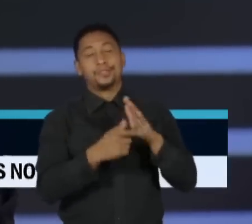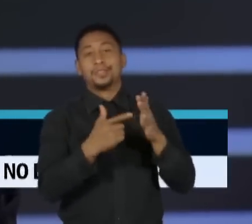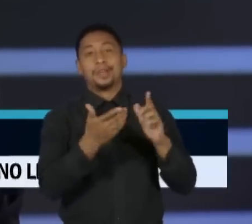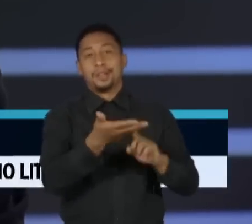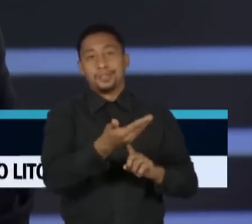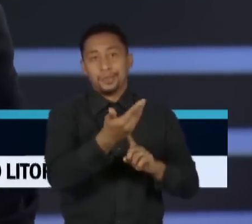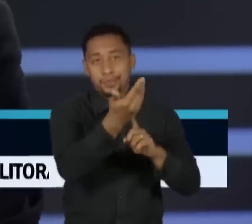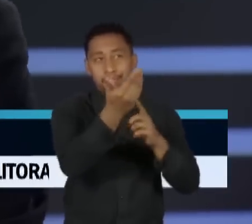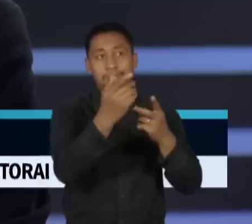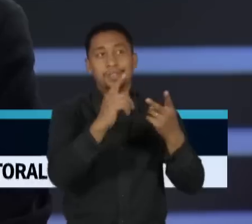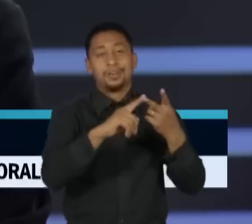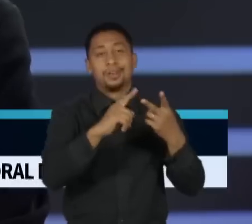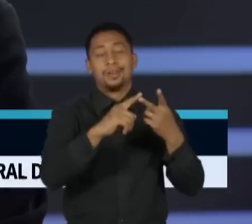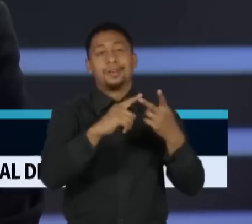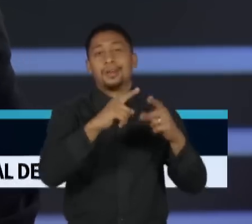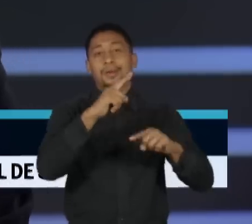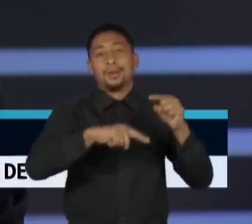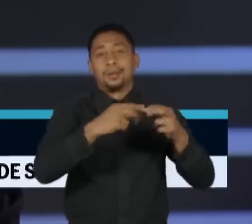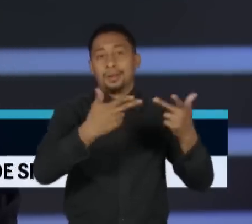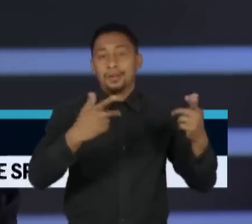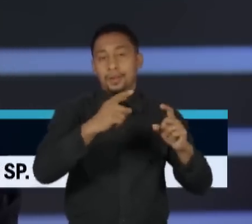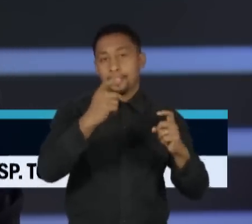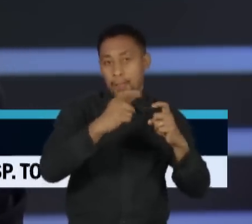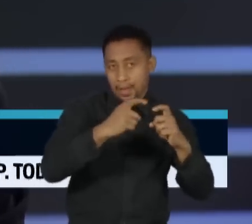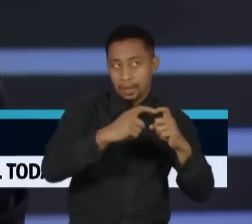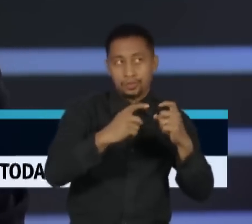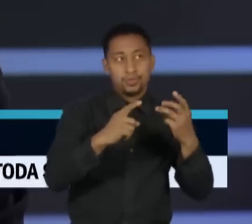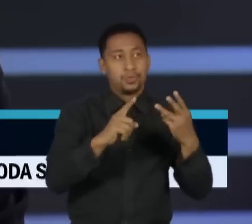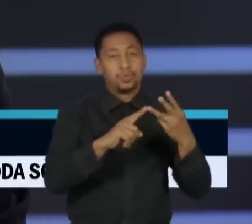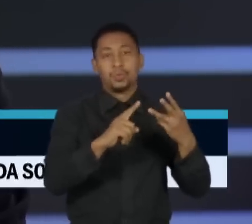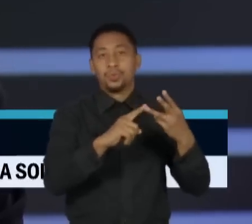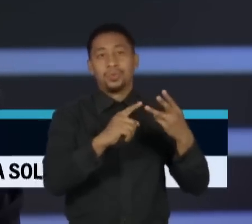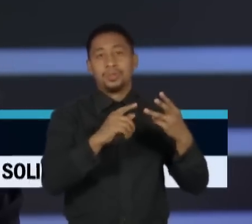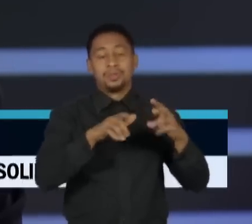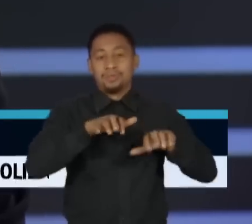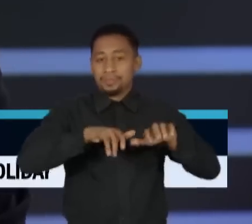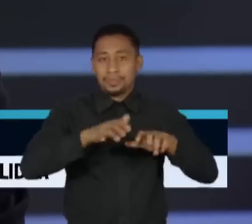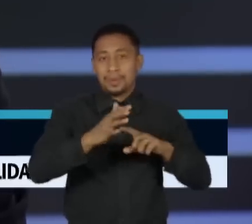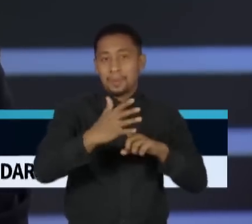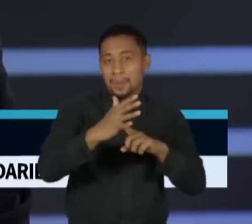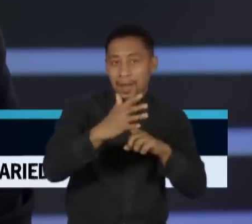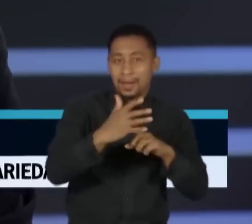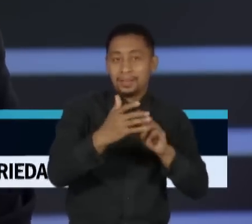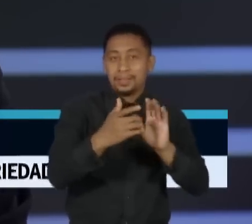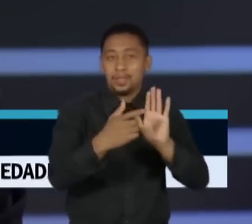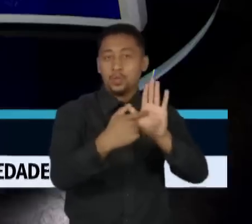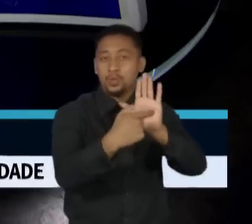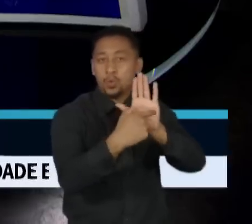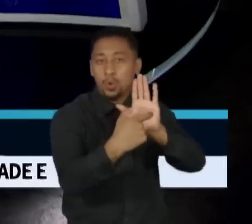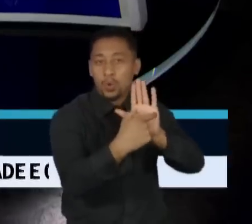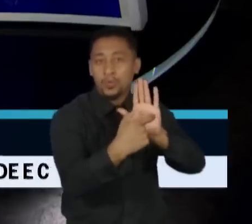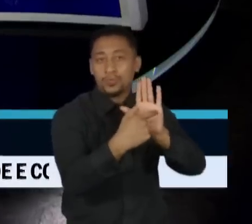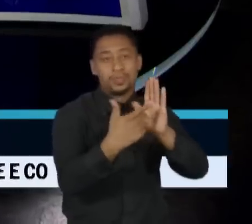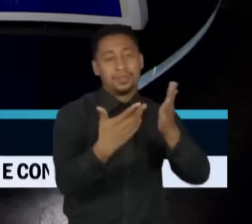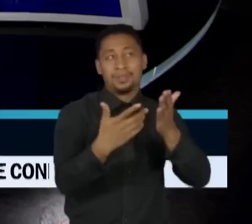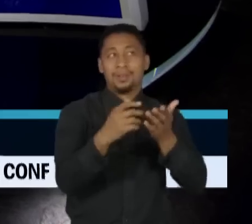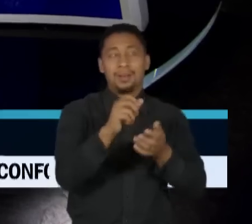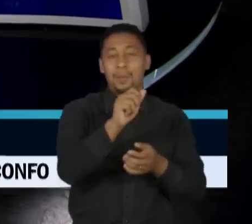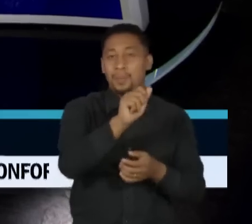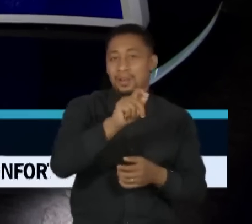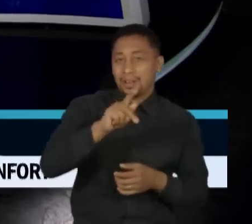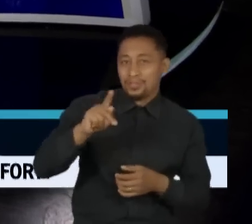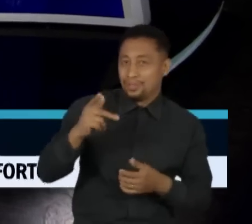equipamento médico para questões de tecnologia de ponta, softwares, plataformas de